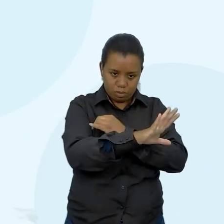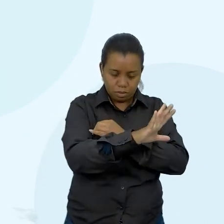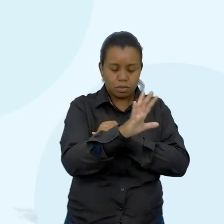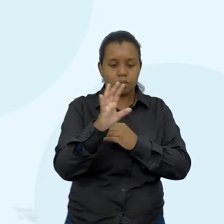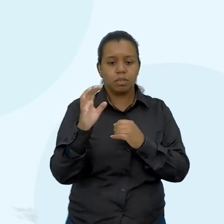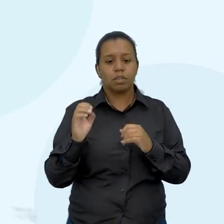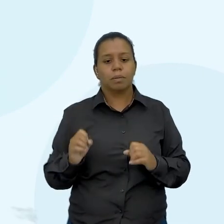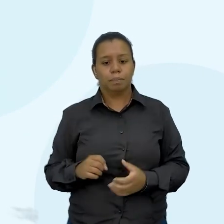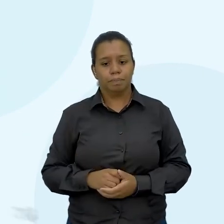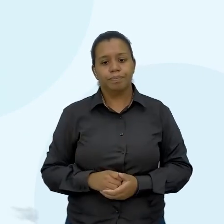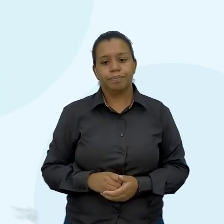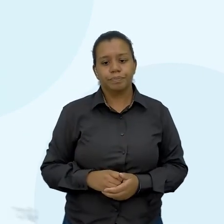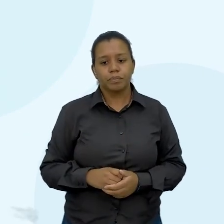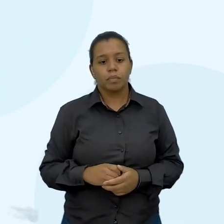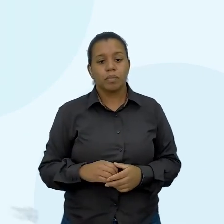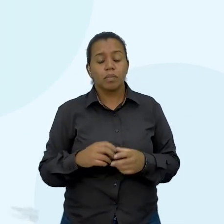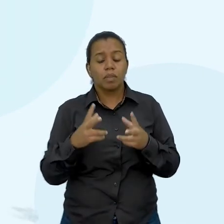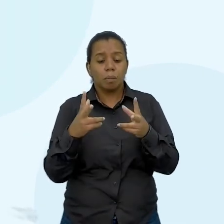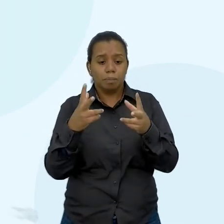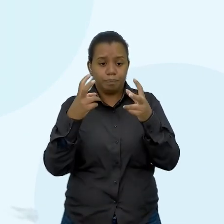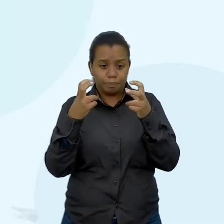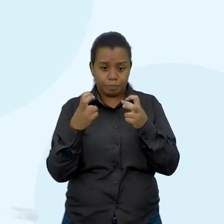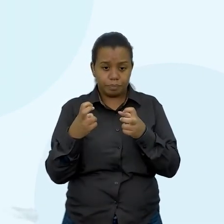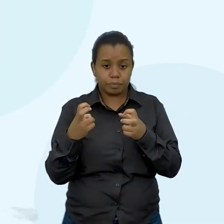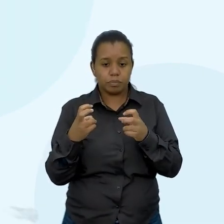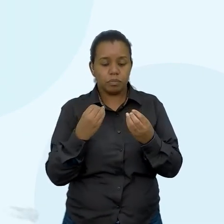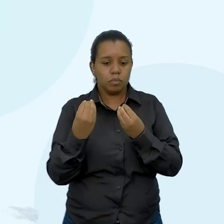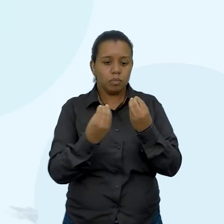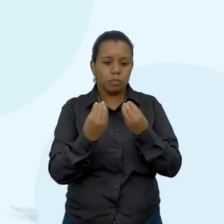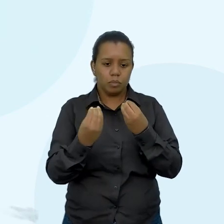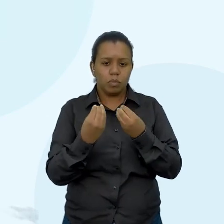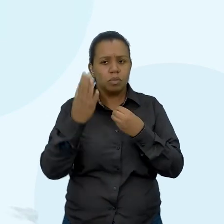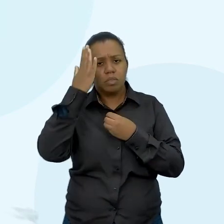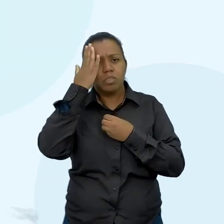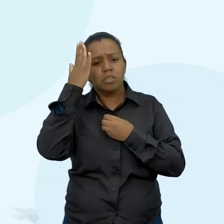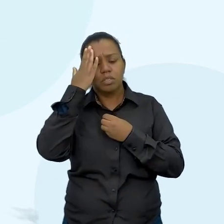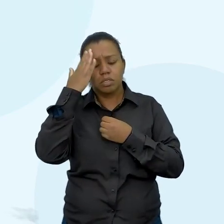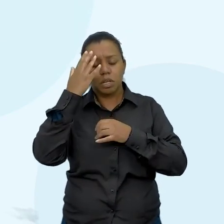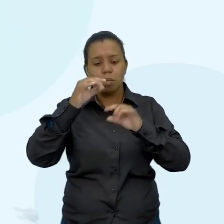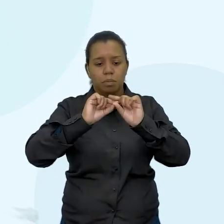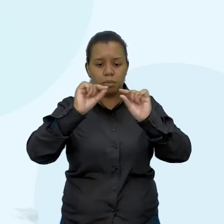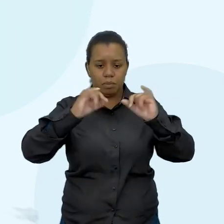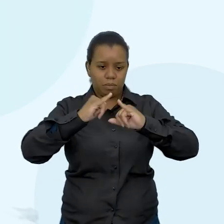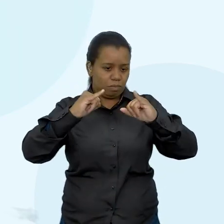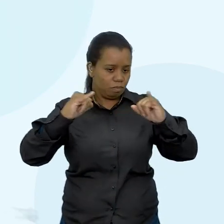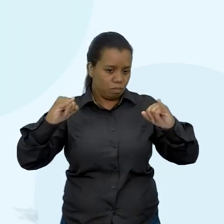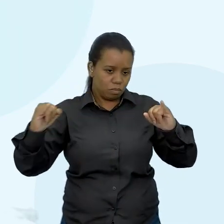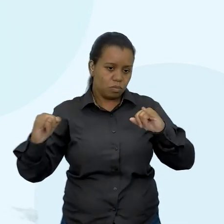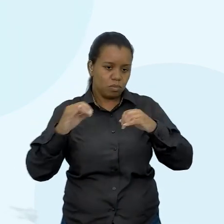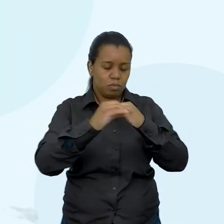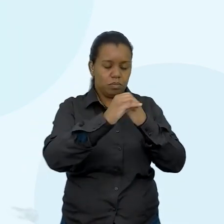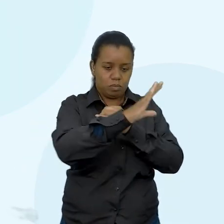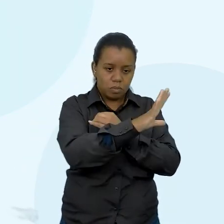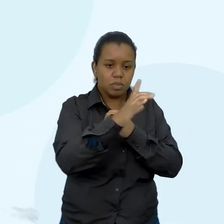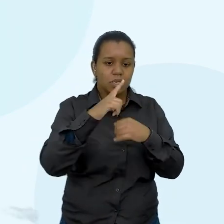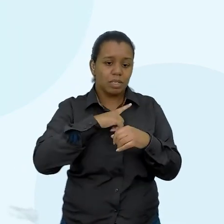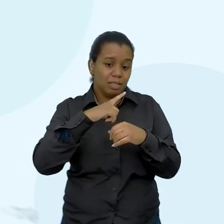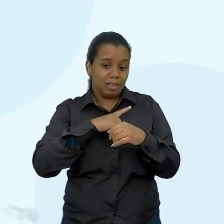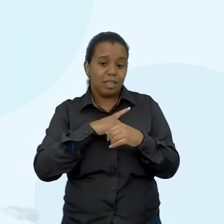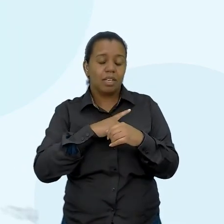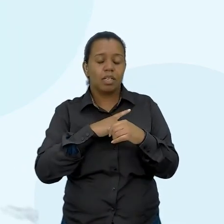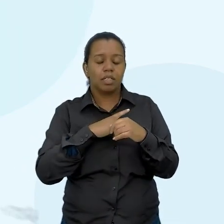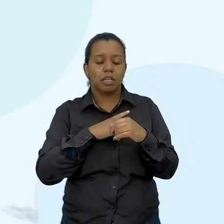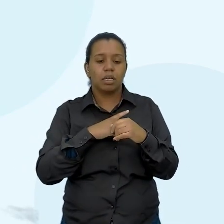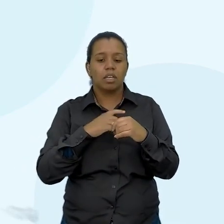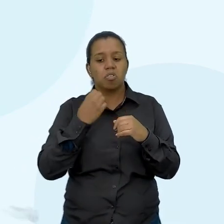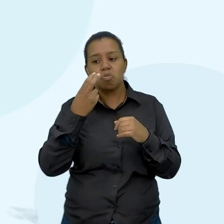próximos, como que a gente consegue identificar se tem esse problema na casa da gente, Para identificar a